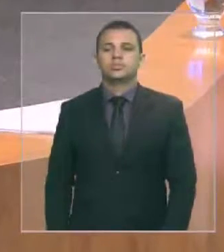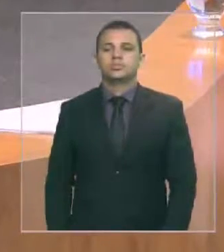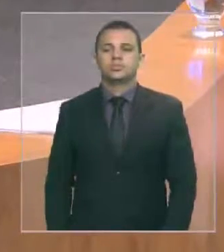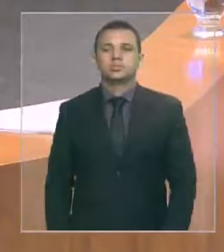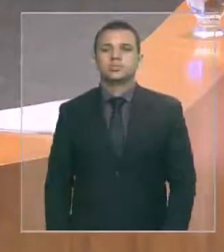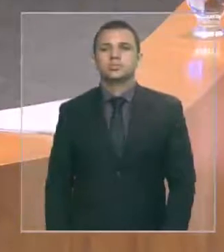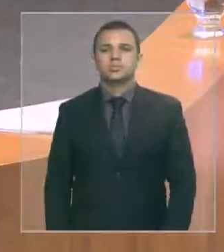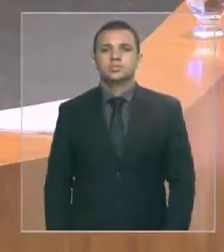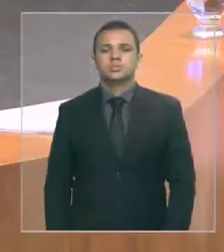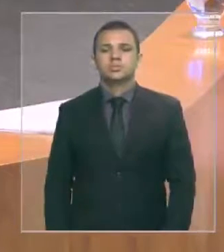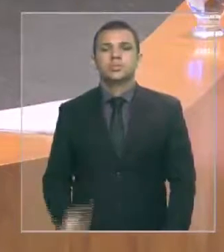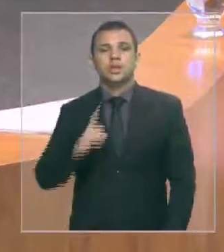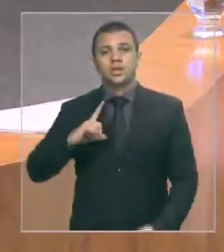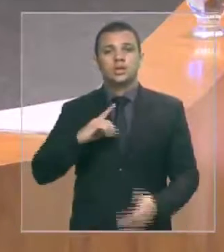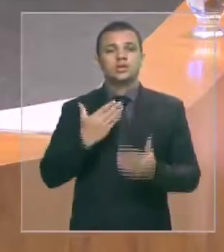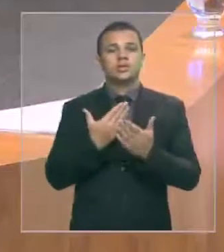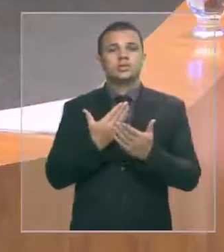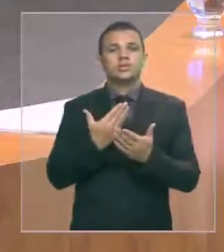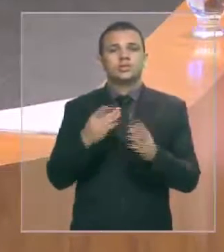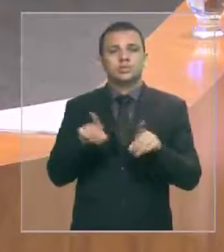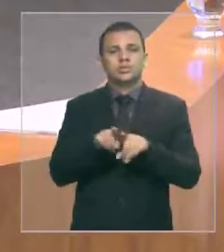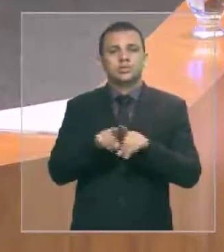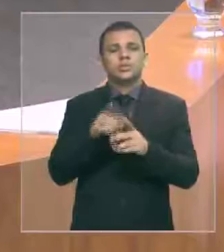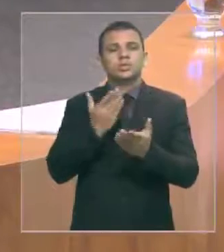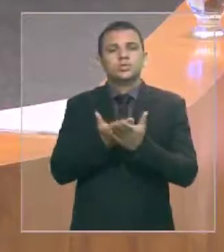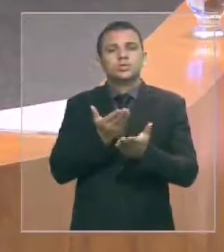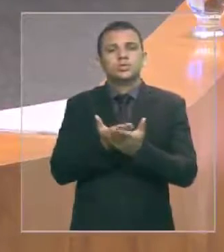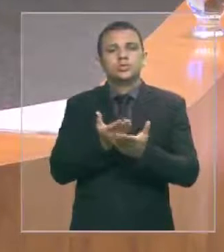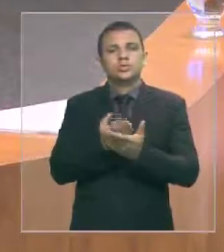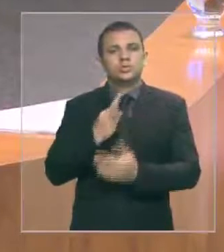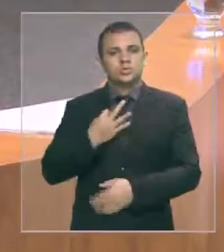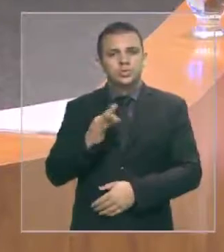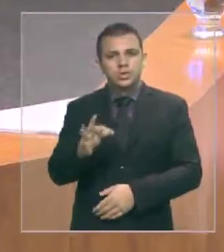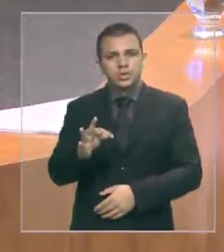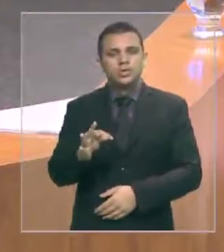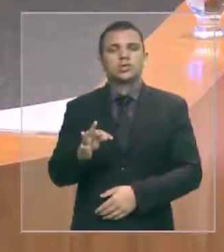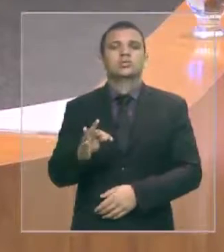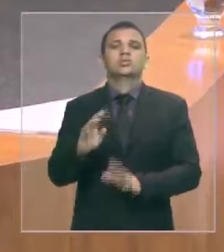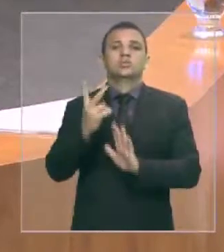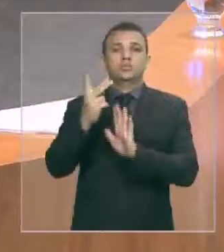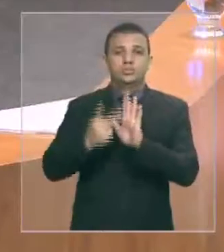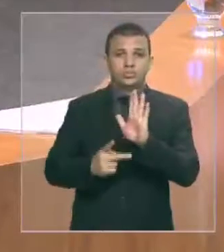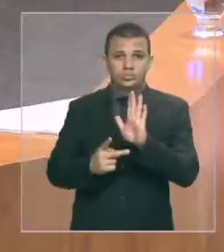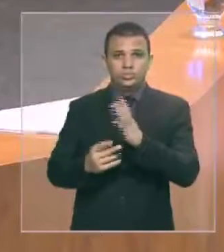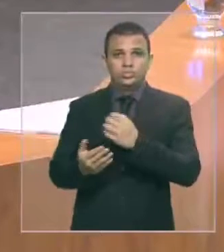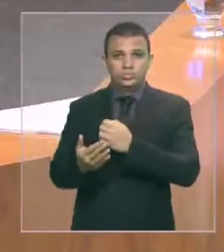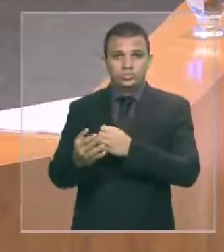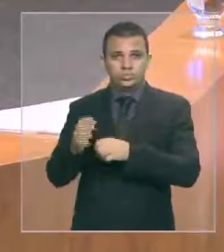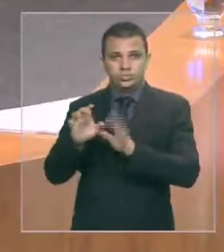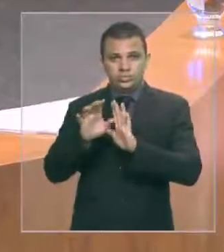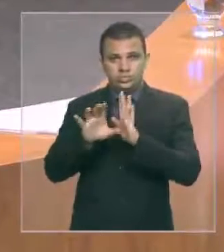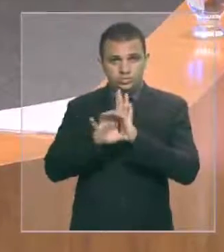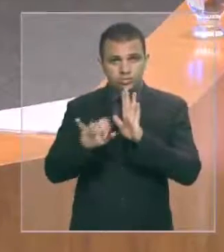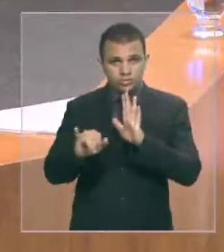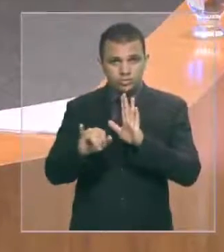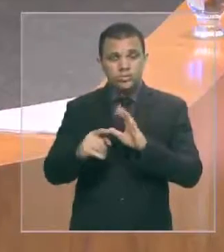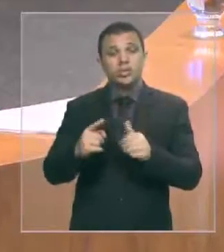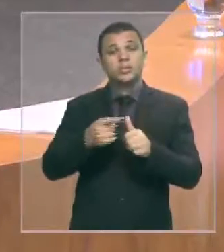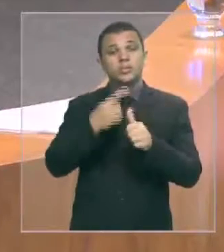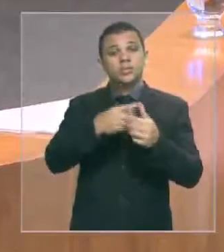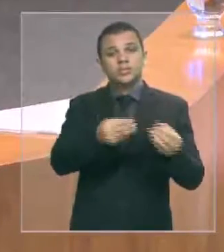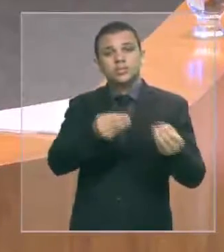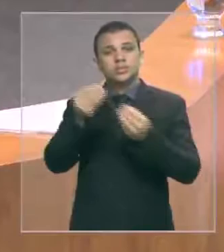O estudo técnico e o projeto do edital foram apresentados ao Tribunal de Justiça